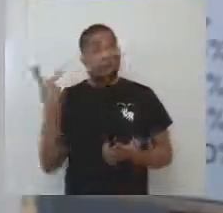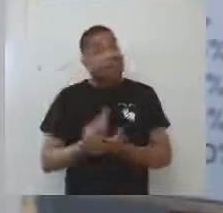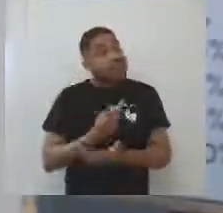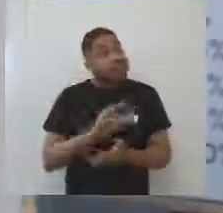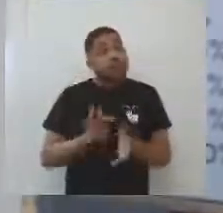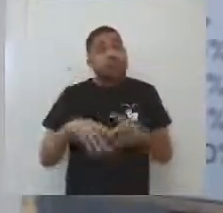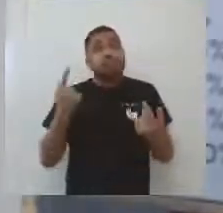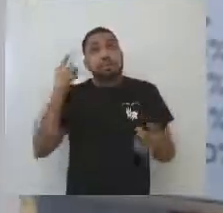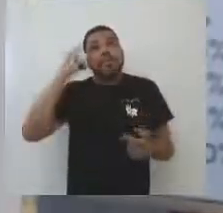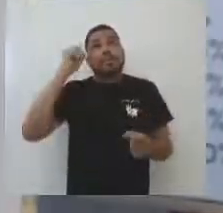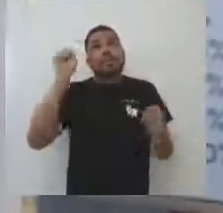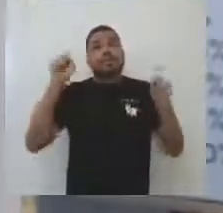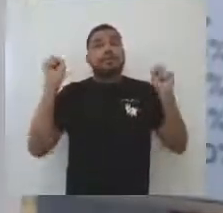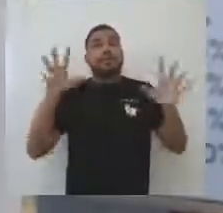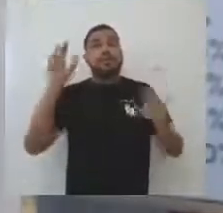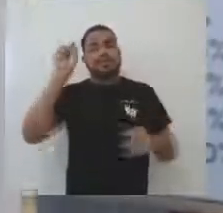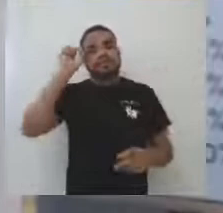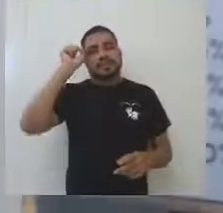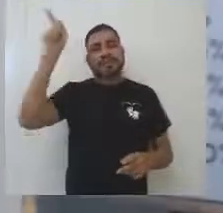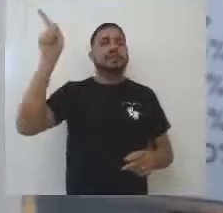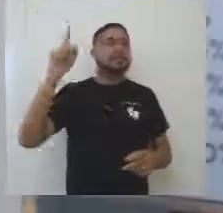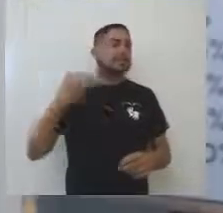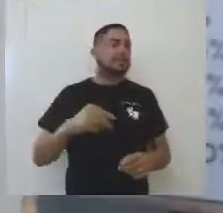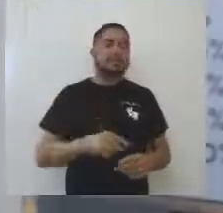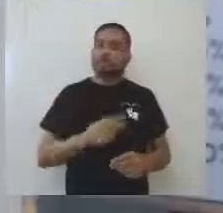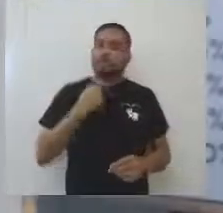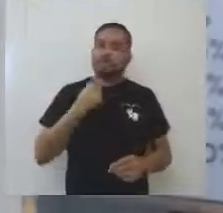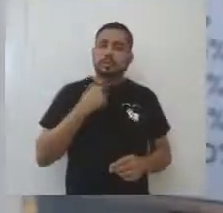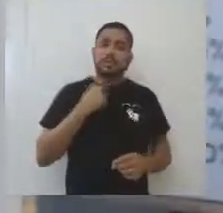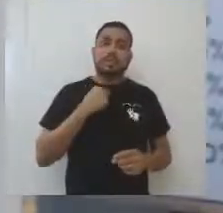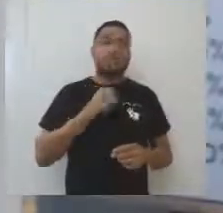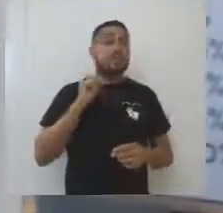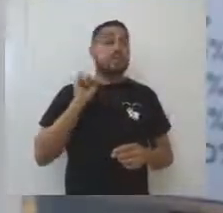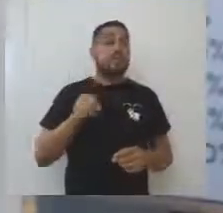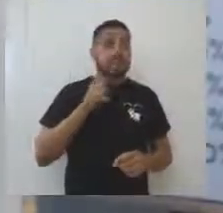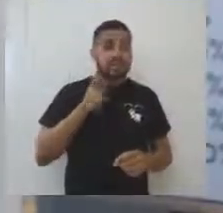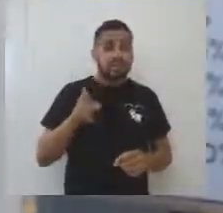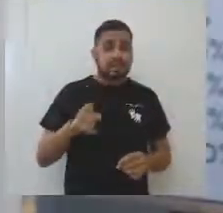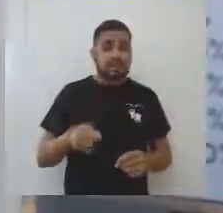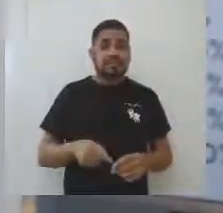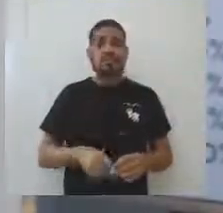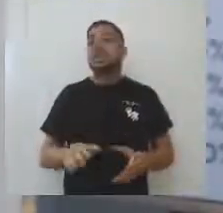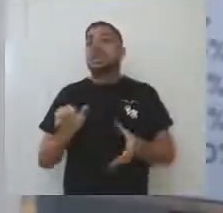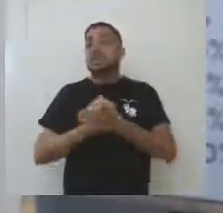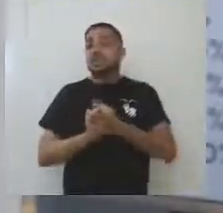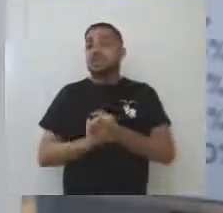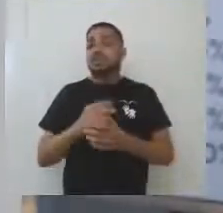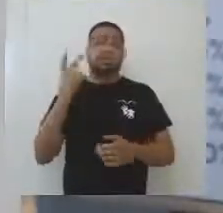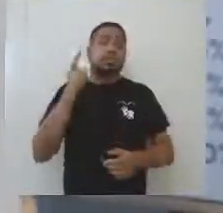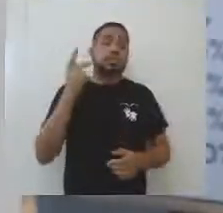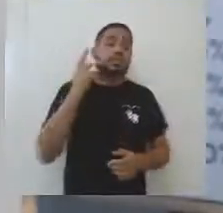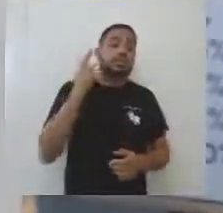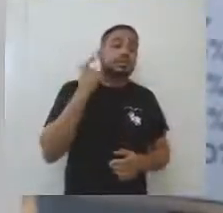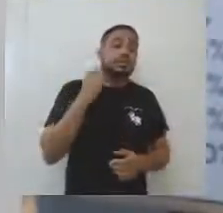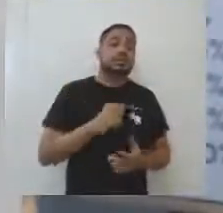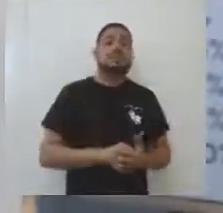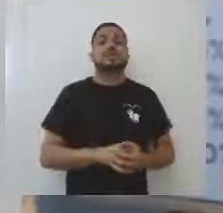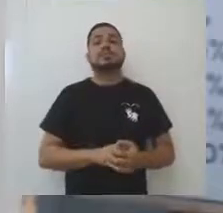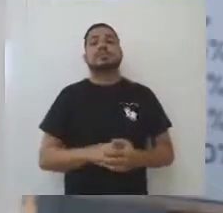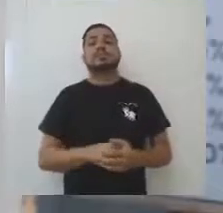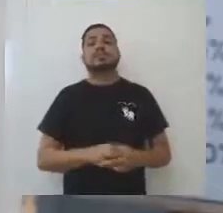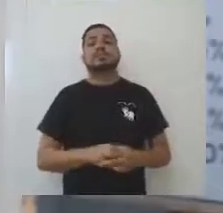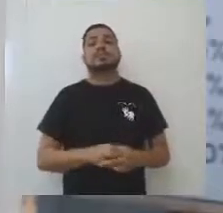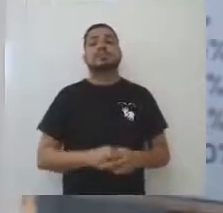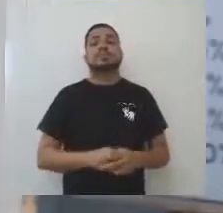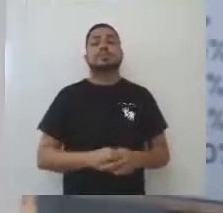adivinhar como se fosse uma máscara? E você vai ver que não pode adivinhar. Vê, o casal é normal. Se o casal é normal, é assim, olha pra